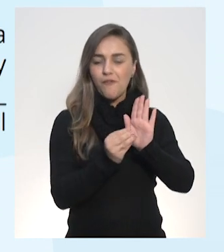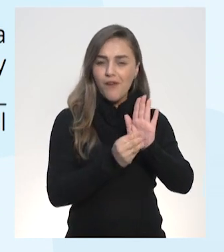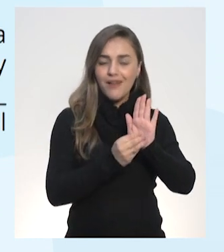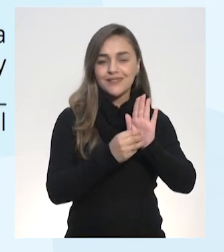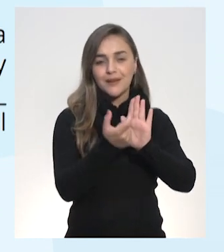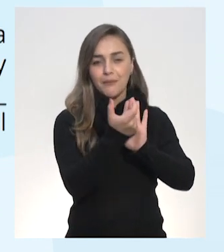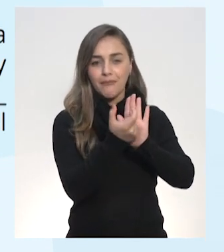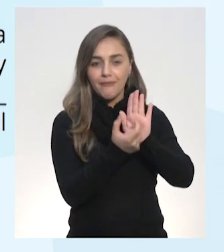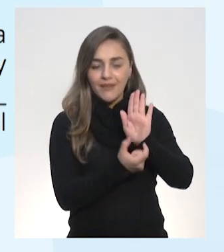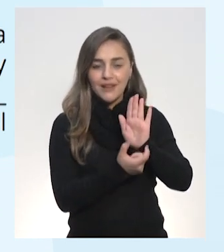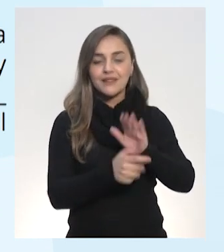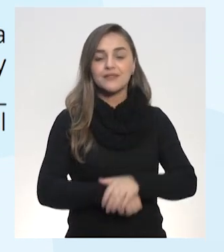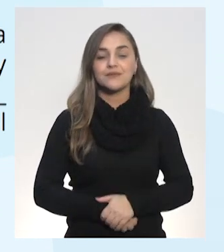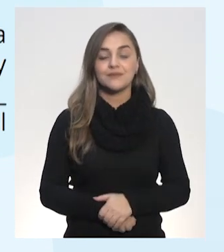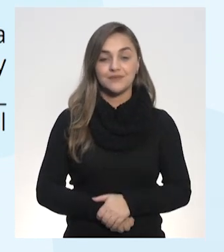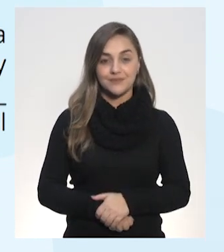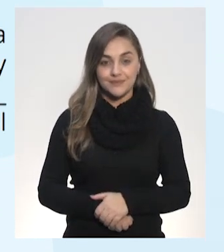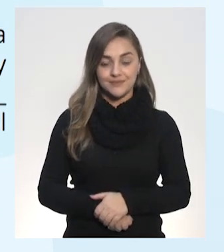e a gente já volta.